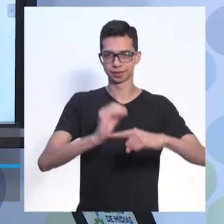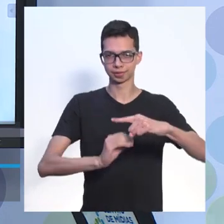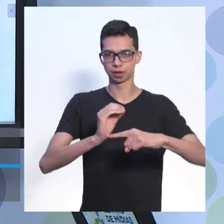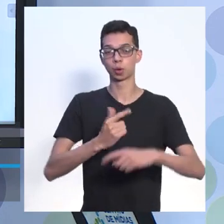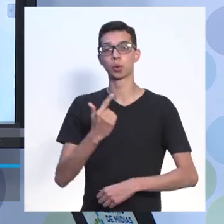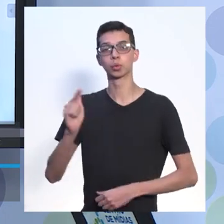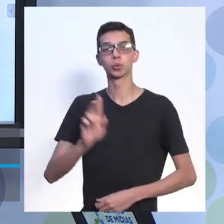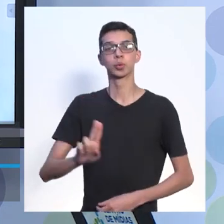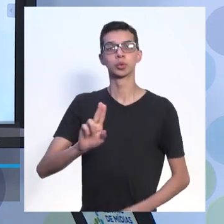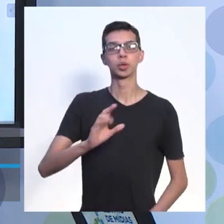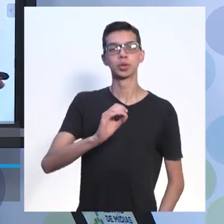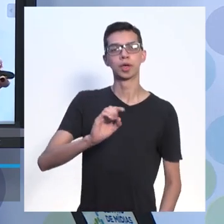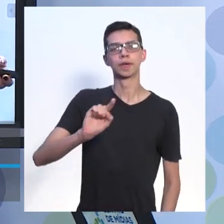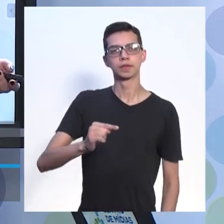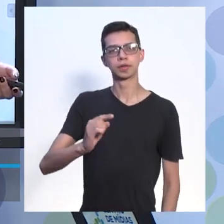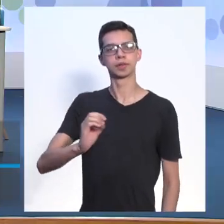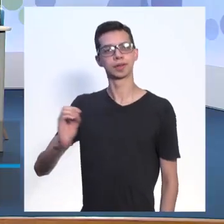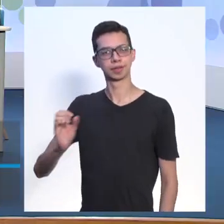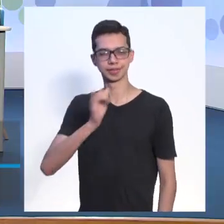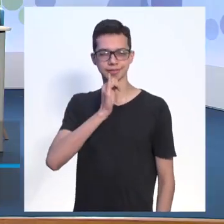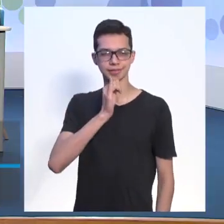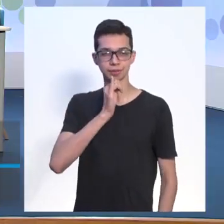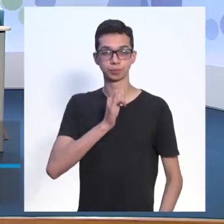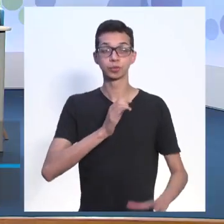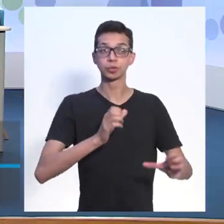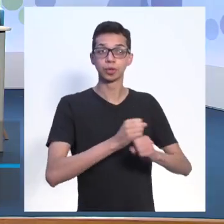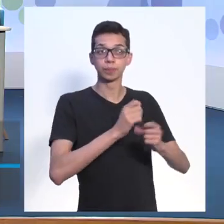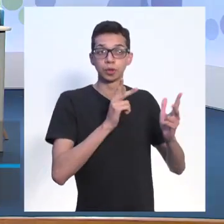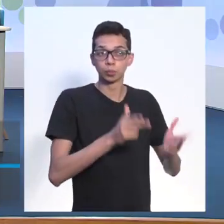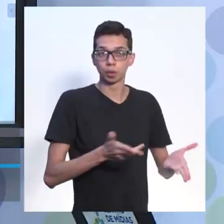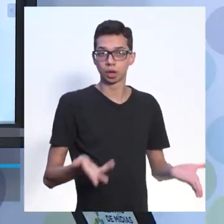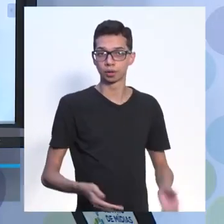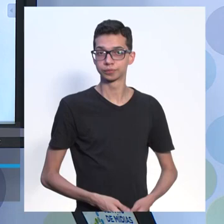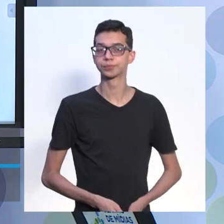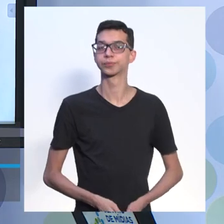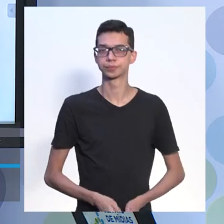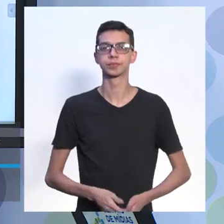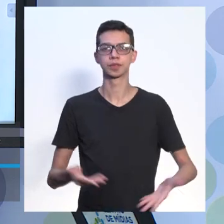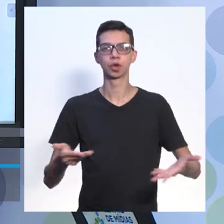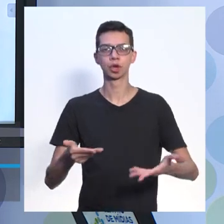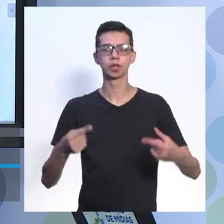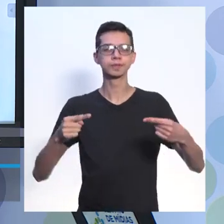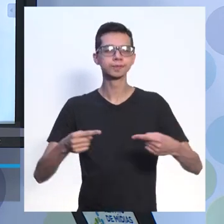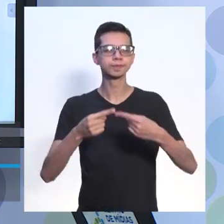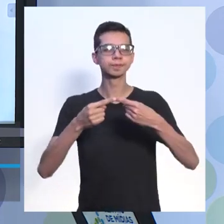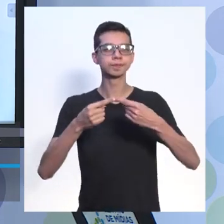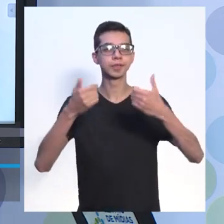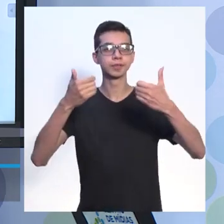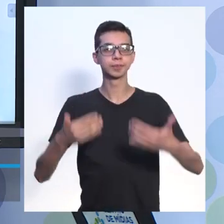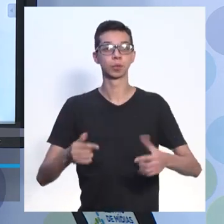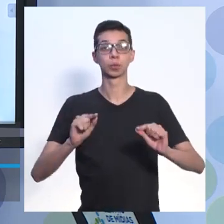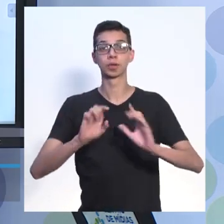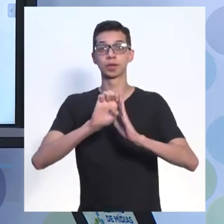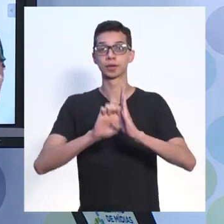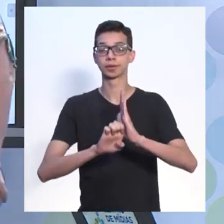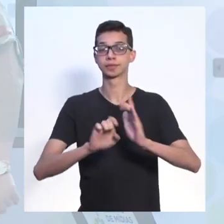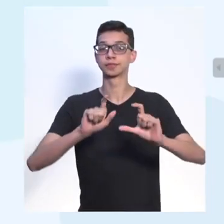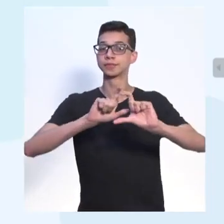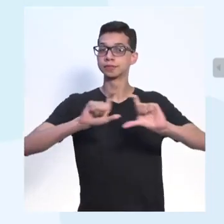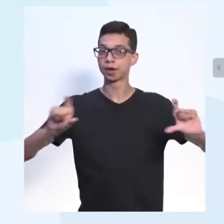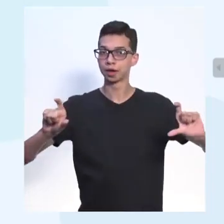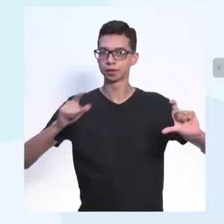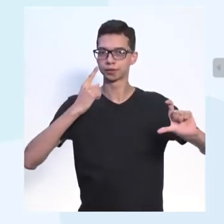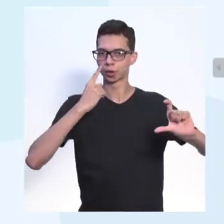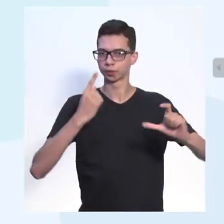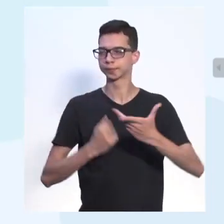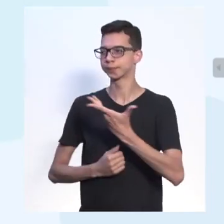decimal. Isso mesmo. Chegou no mesmo resultado. Então, vamos elencar o que o exercício está trazendo. Ele já me trouxe